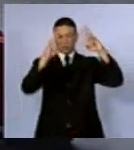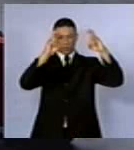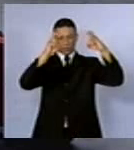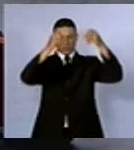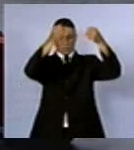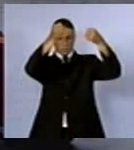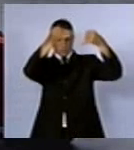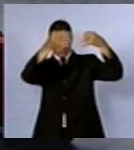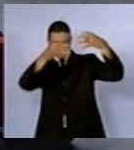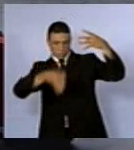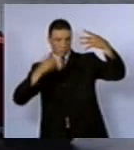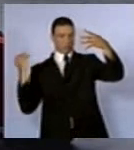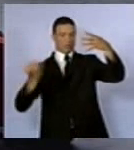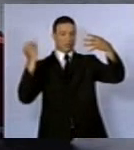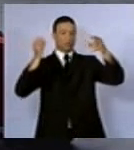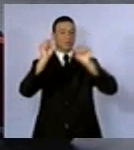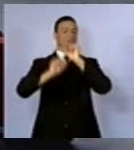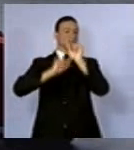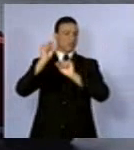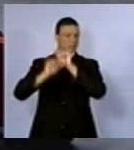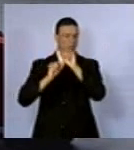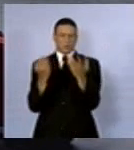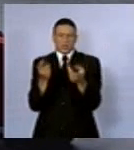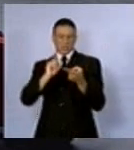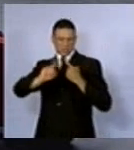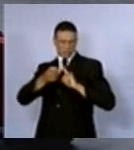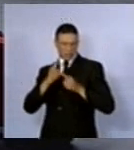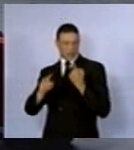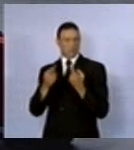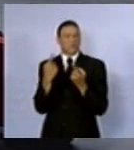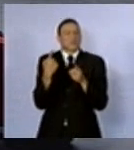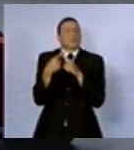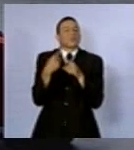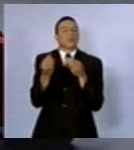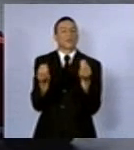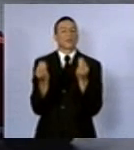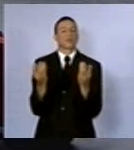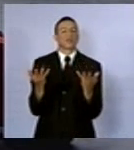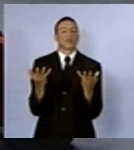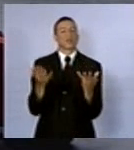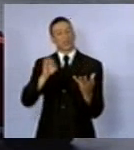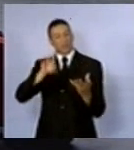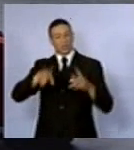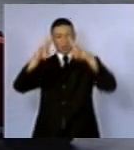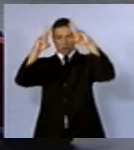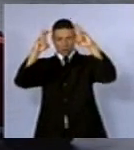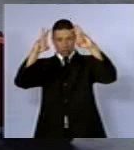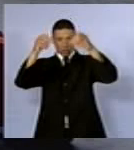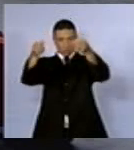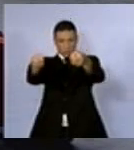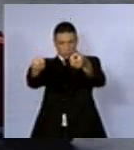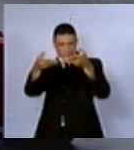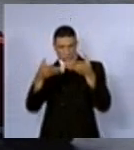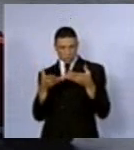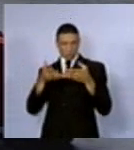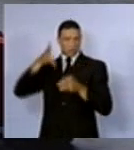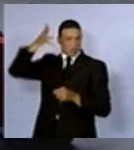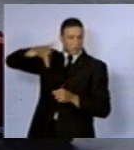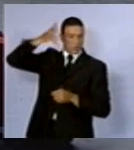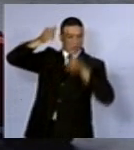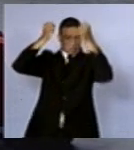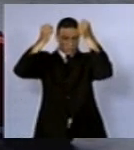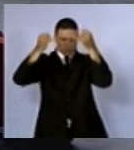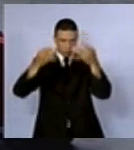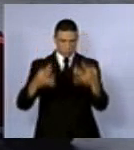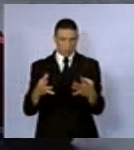estamos nesse debate? Várias questões são trazidas aqui com essa discussão. Afinal